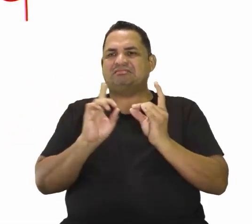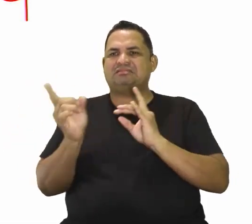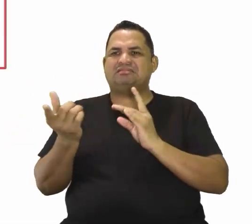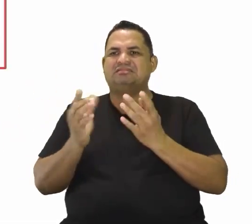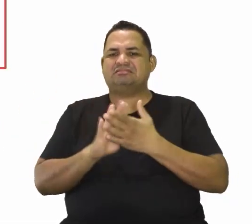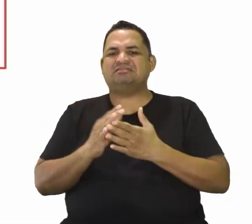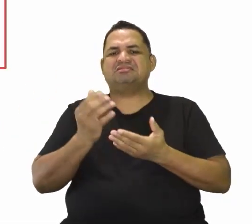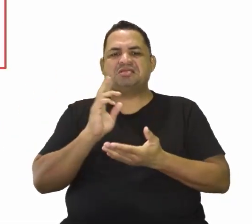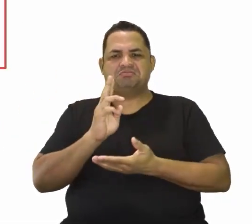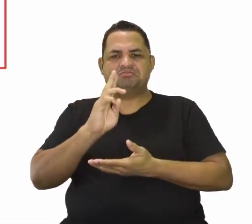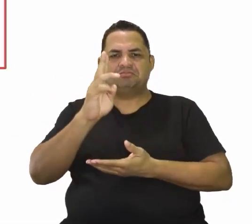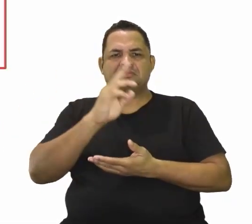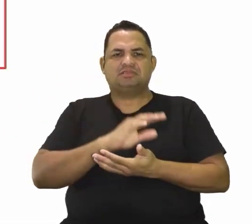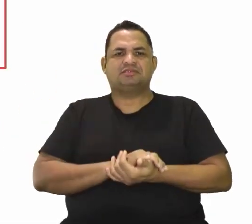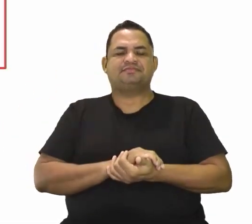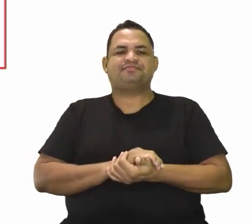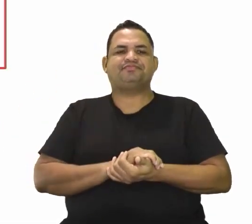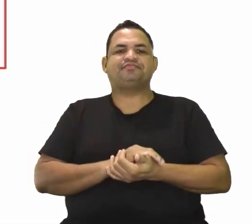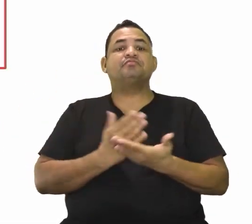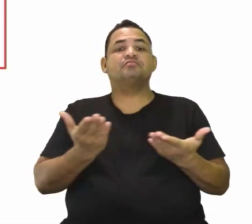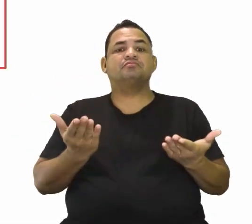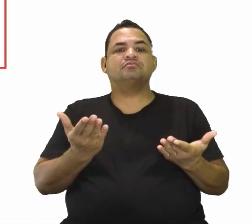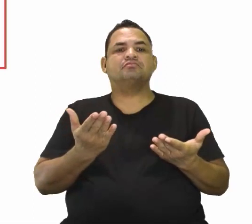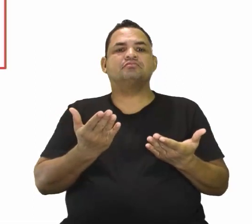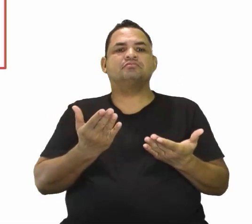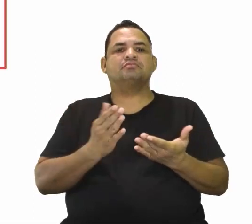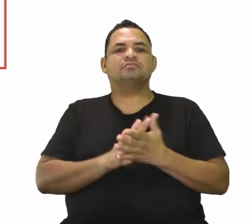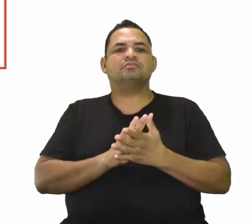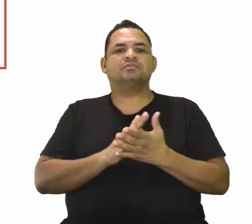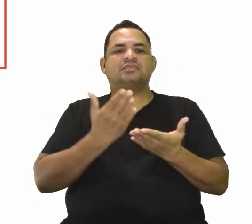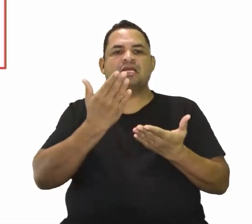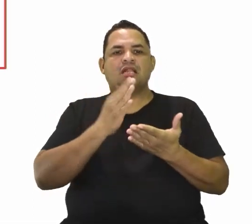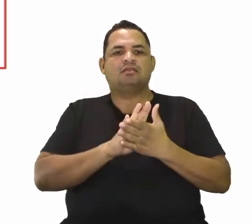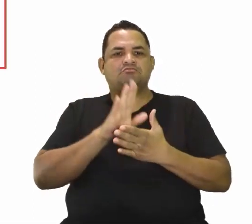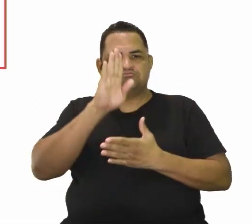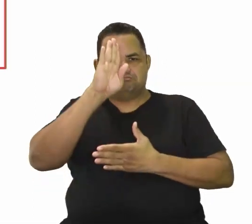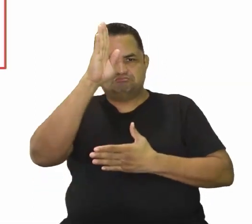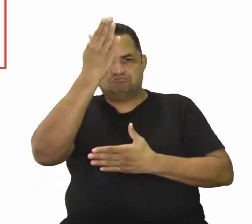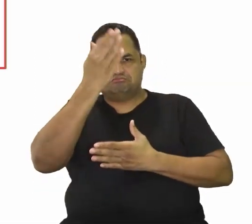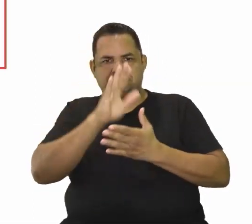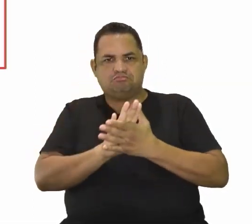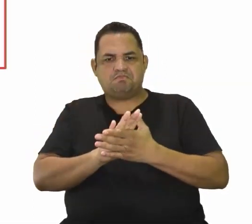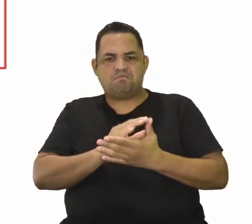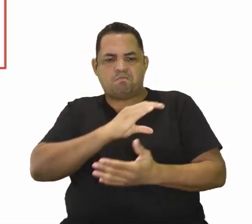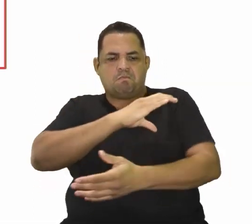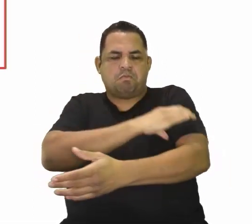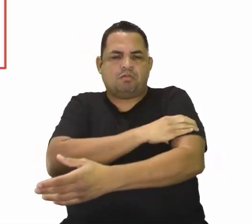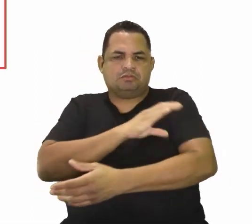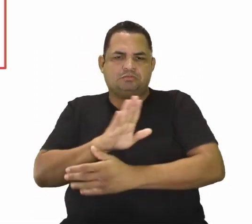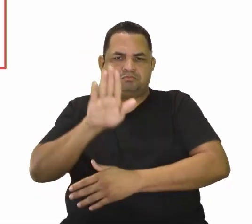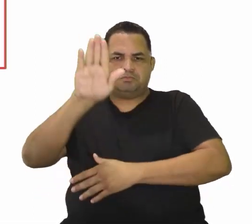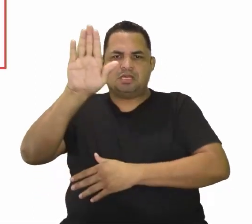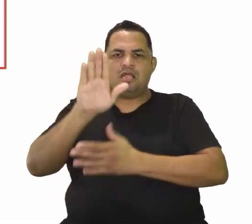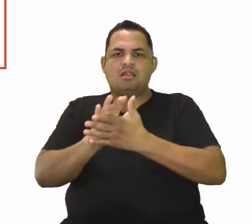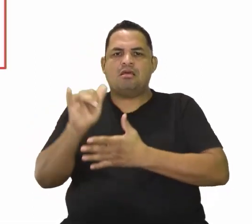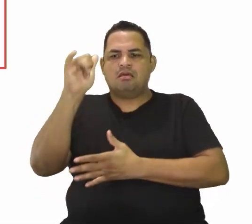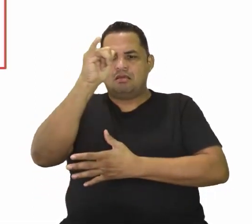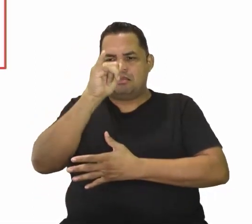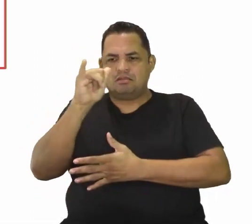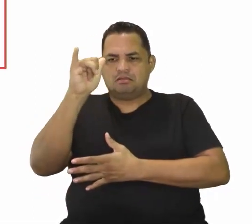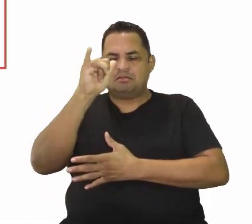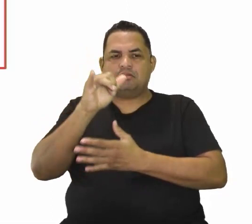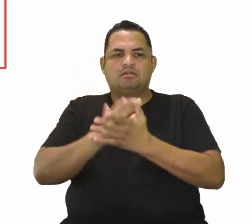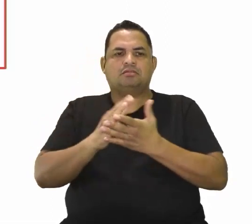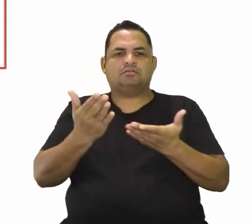cada vez mais, né? E aí, destaque principal para o fascismo na Itália, como vocês viram